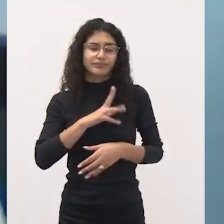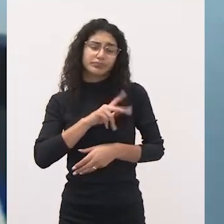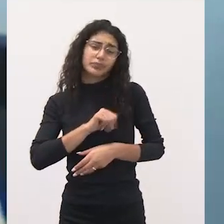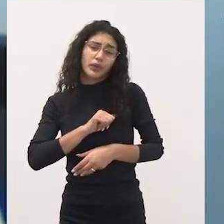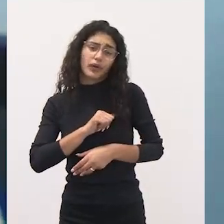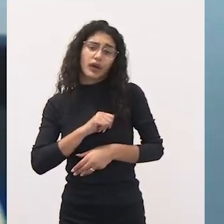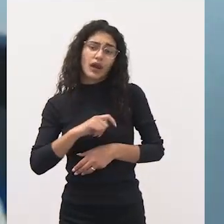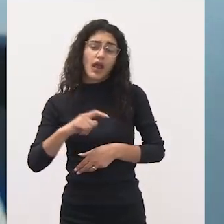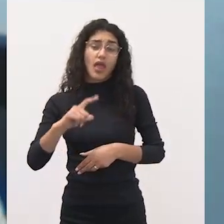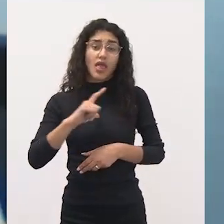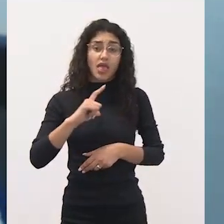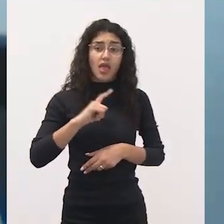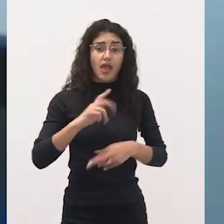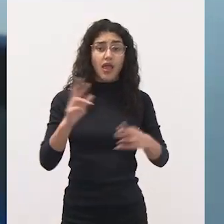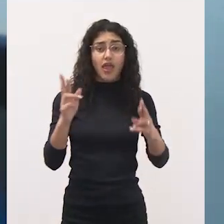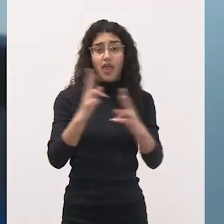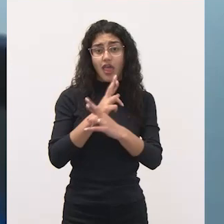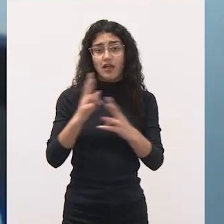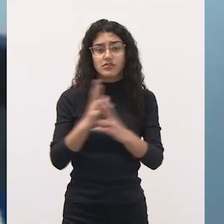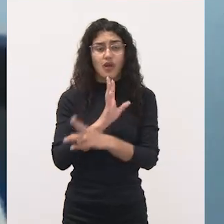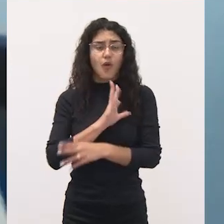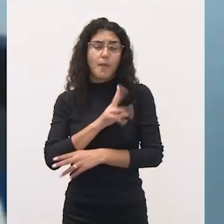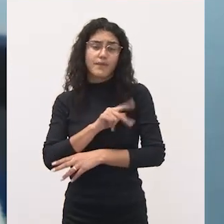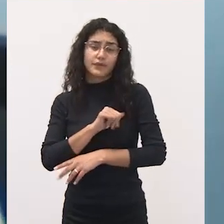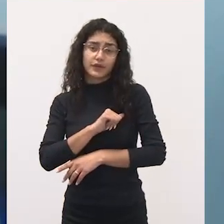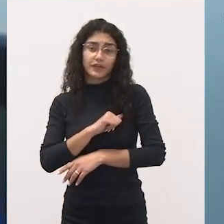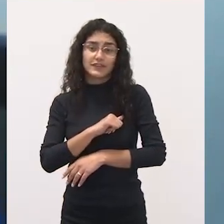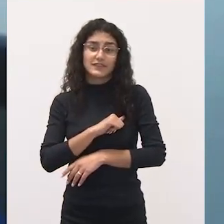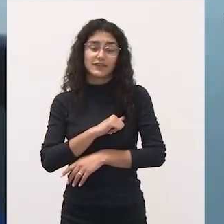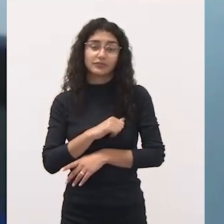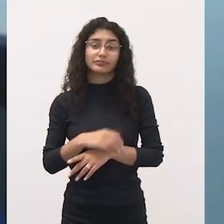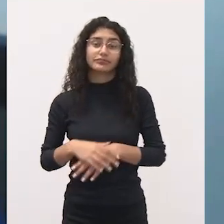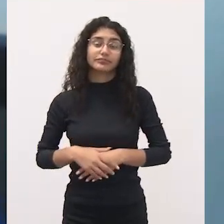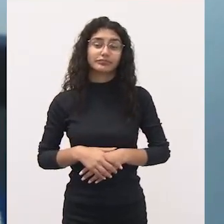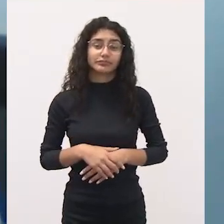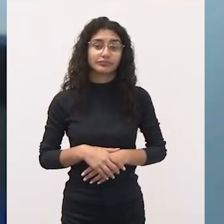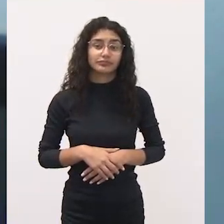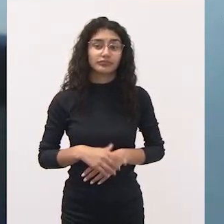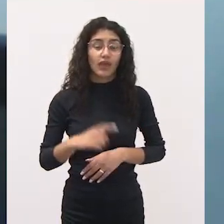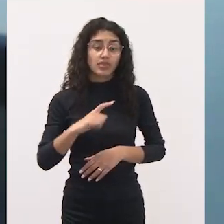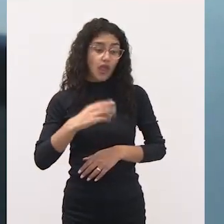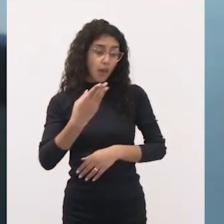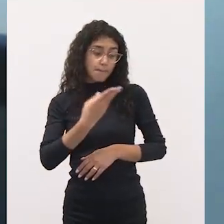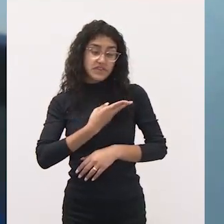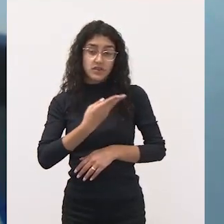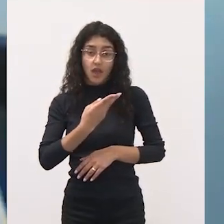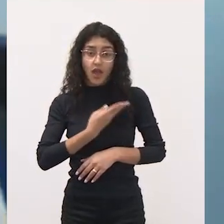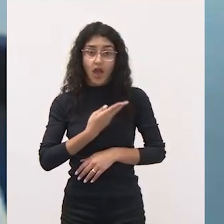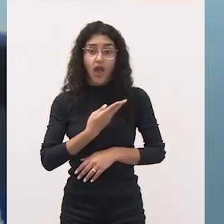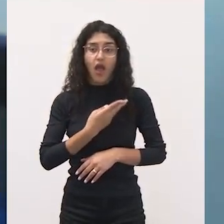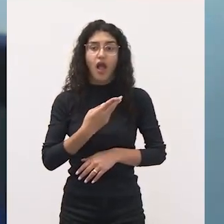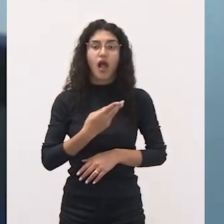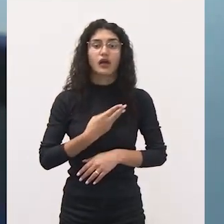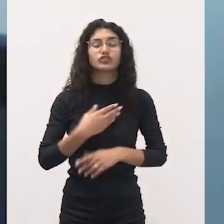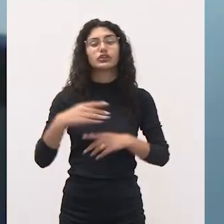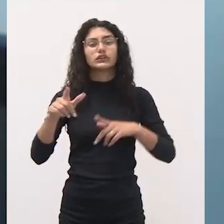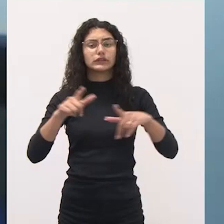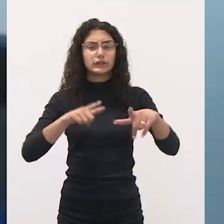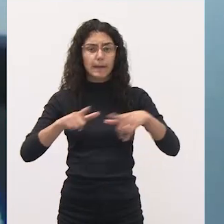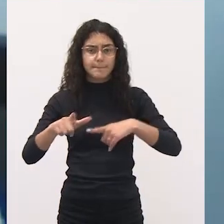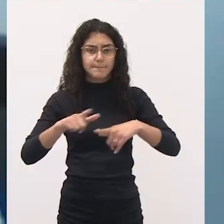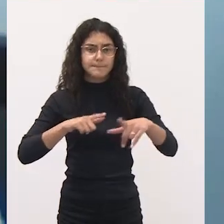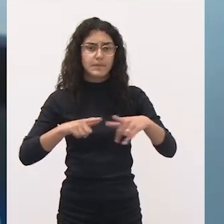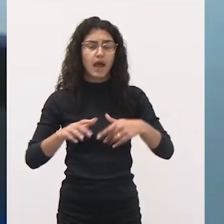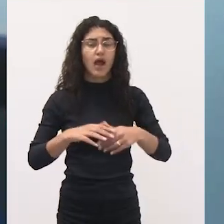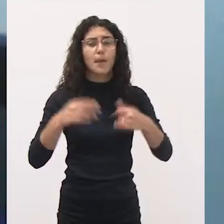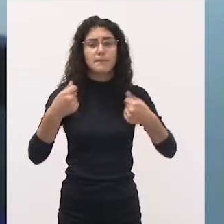tem relações afetivas, ela tem erotização, ela tem amizade, ela precisa de trabalho, ela